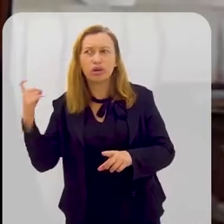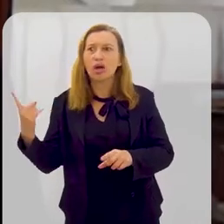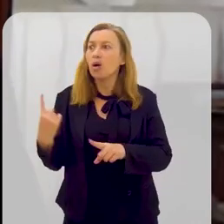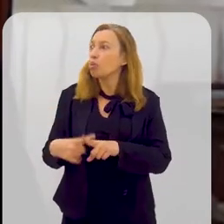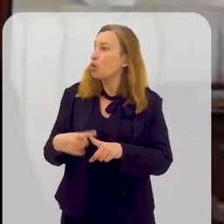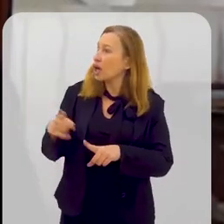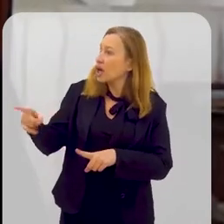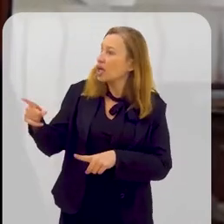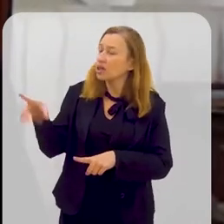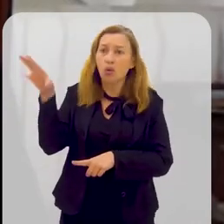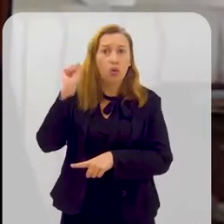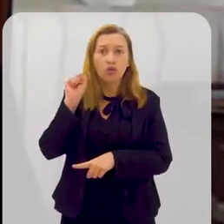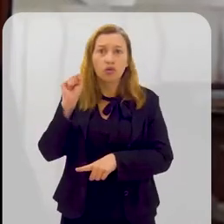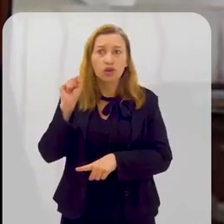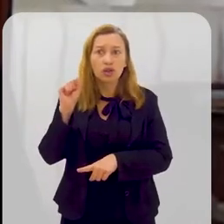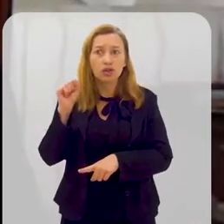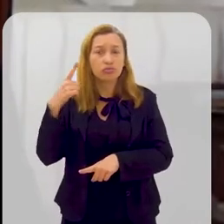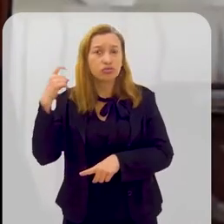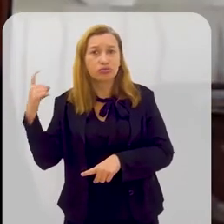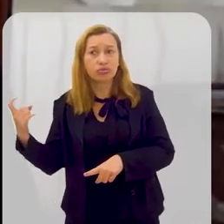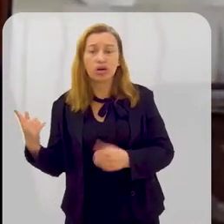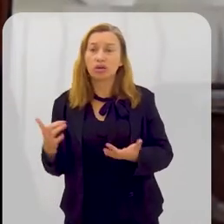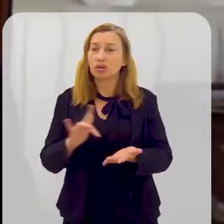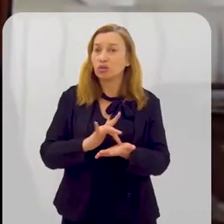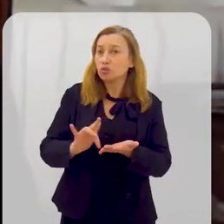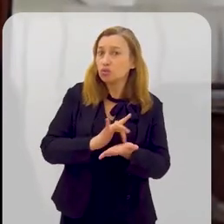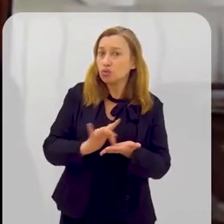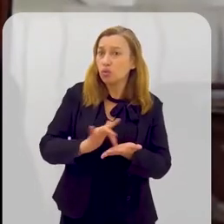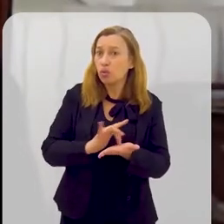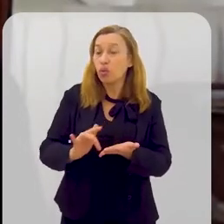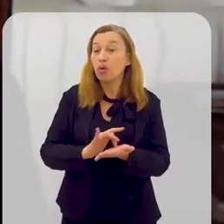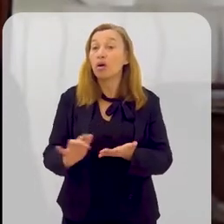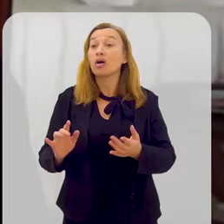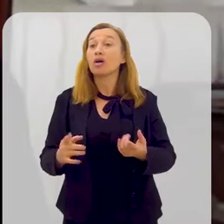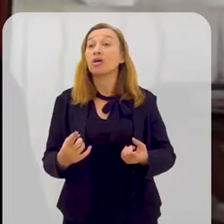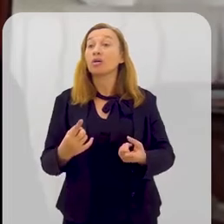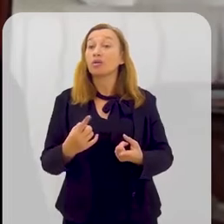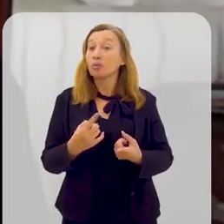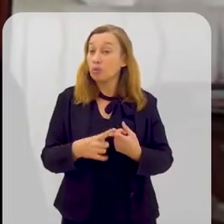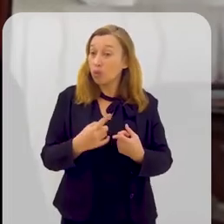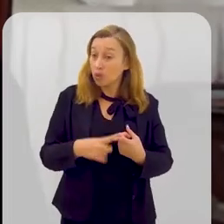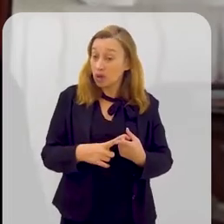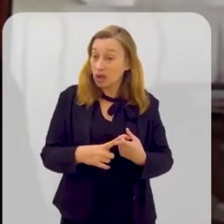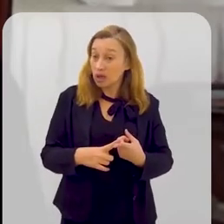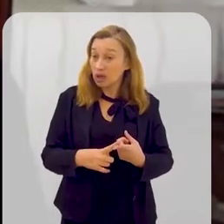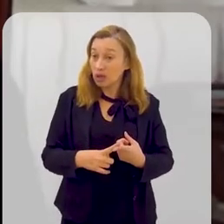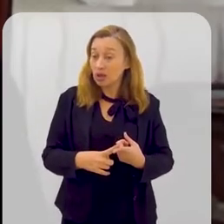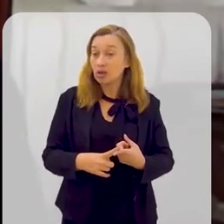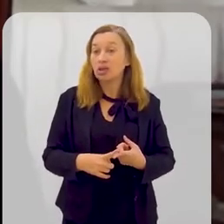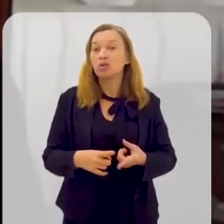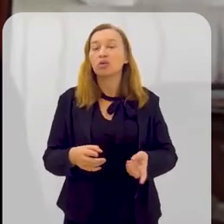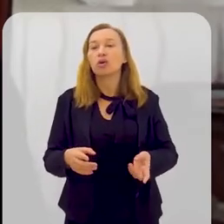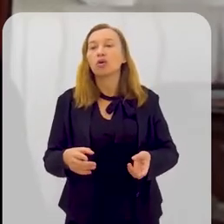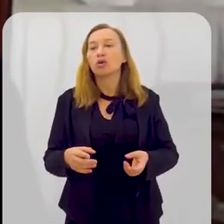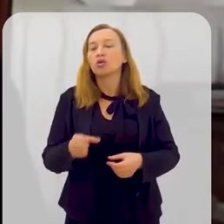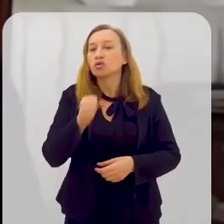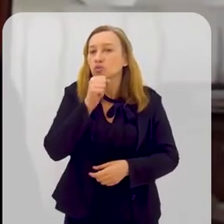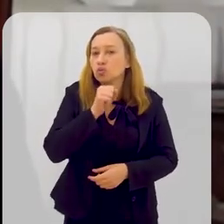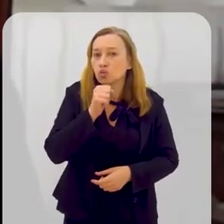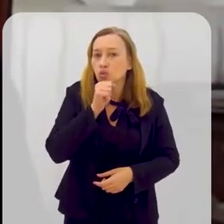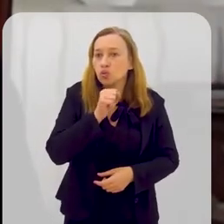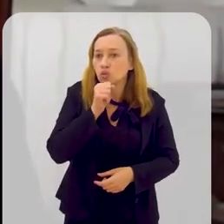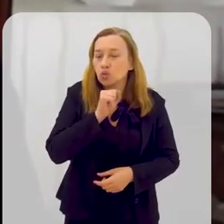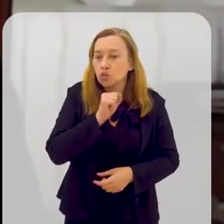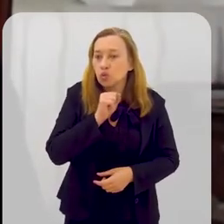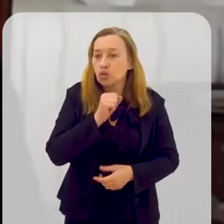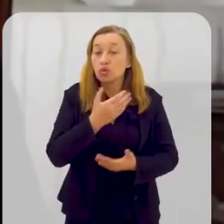barulho e por que que ele não ouvia esse tipo de toque porque na surdez do idoso